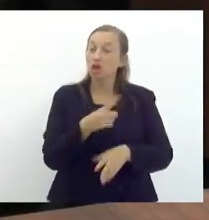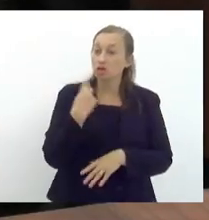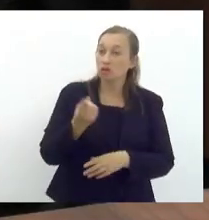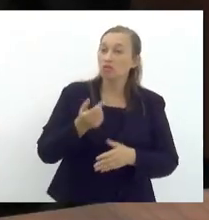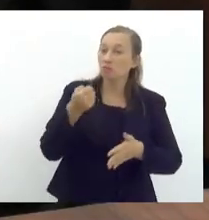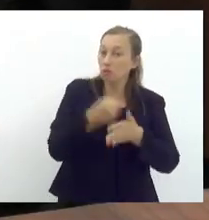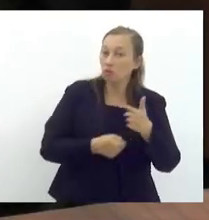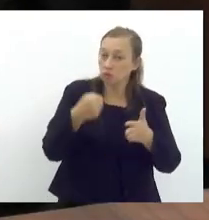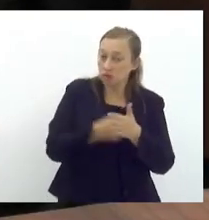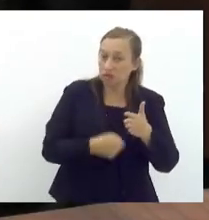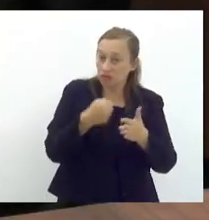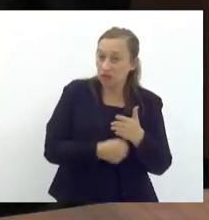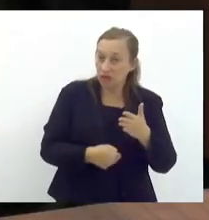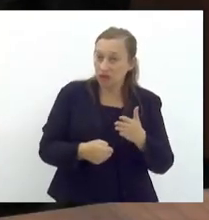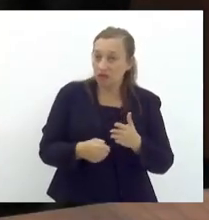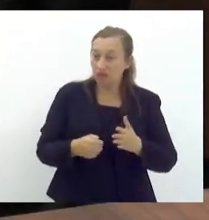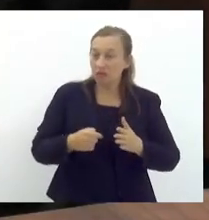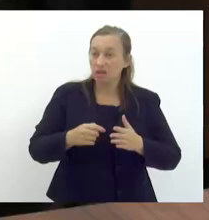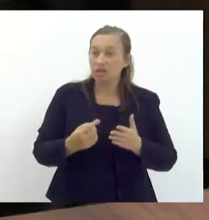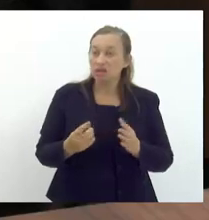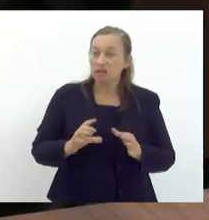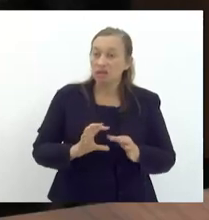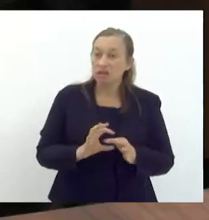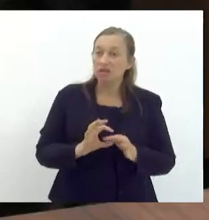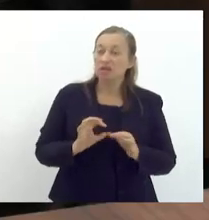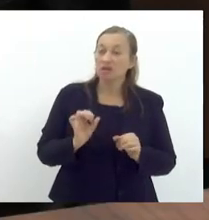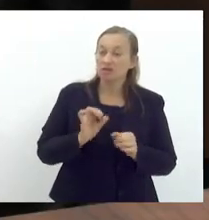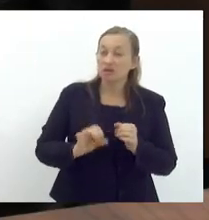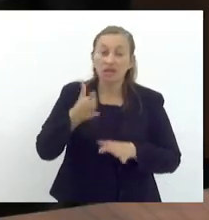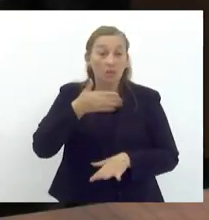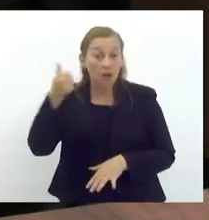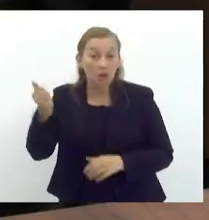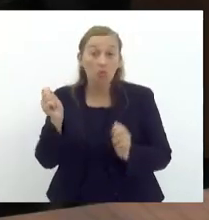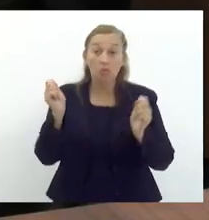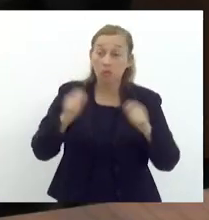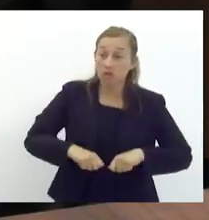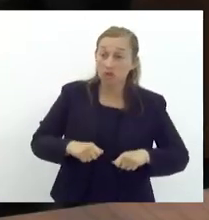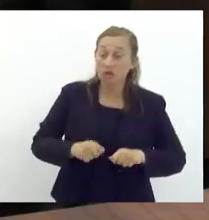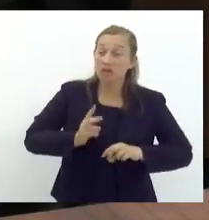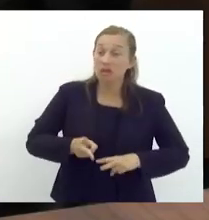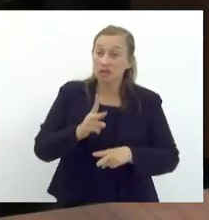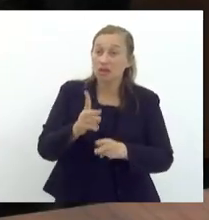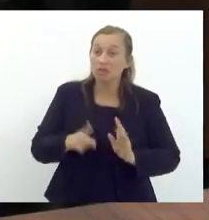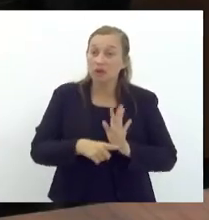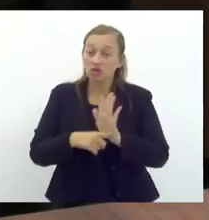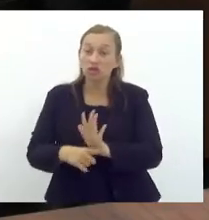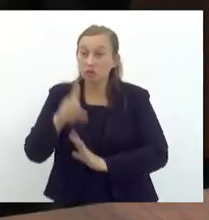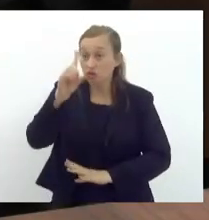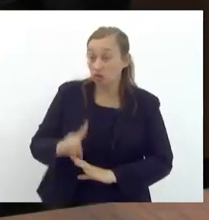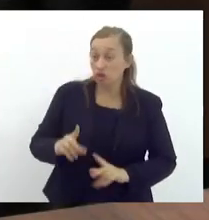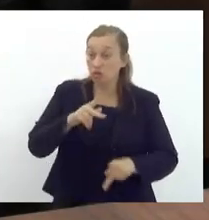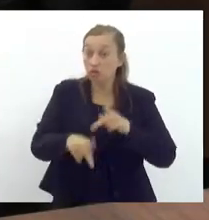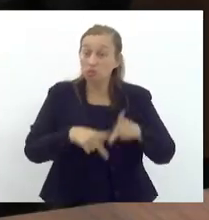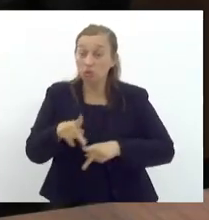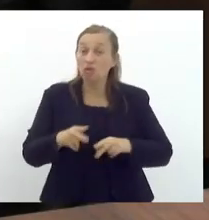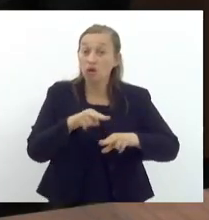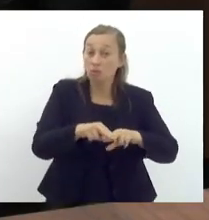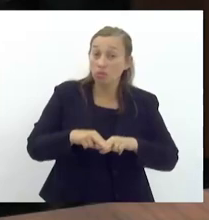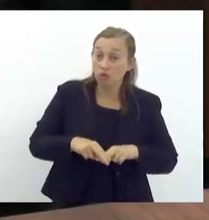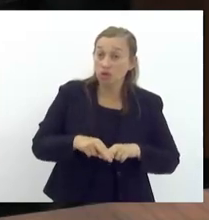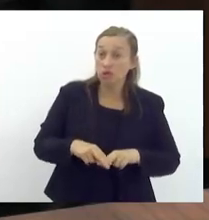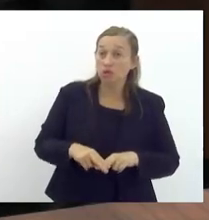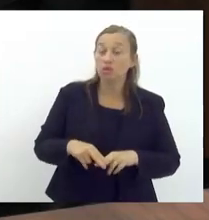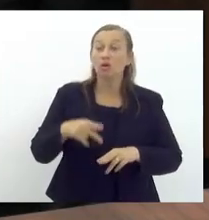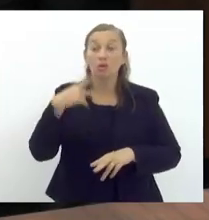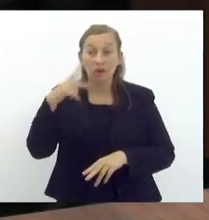vai lutar para aquela que sejam executadas da melhor maneira possível sempre para atender os direitos da população por isso a bancada